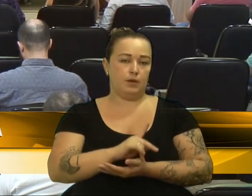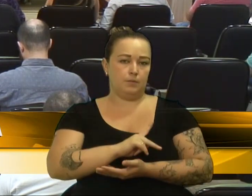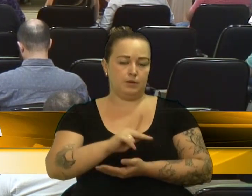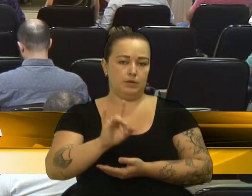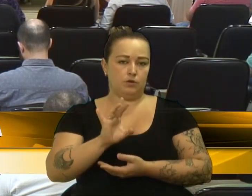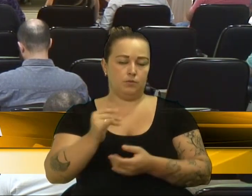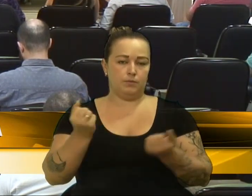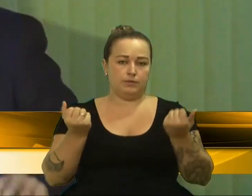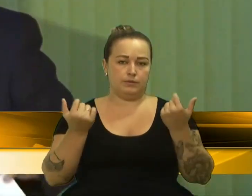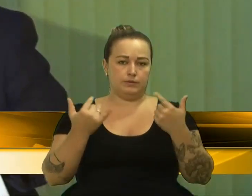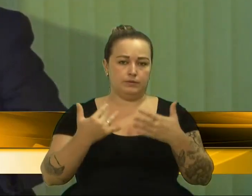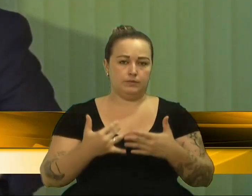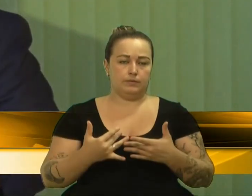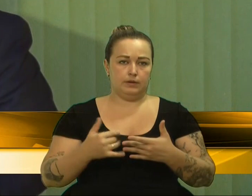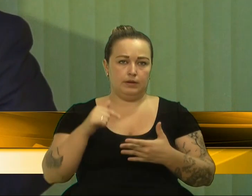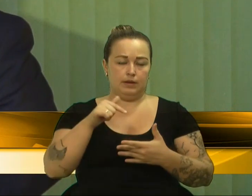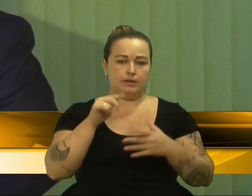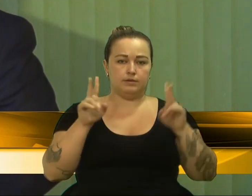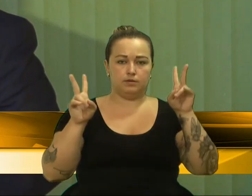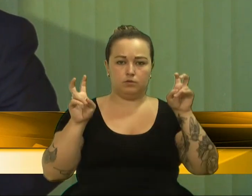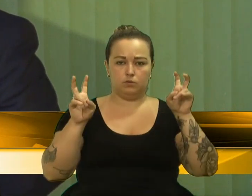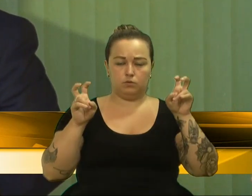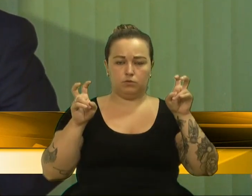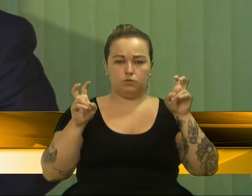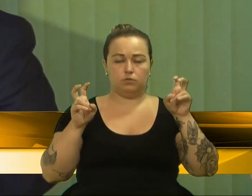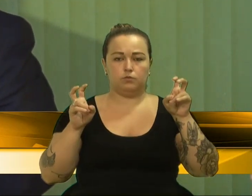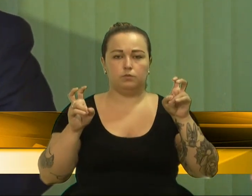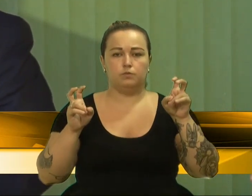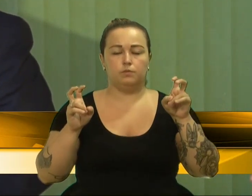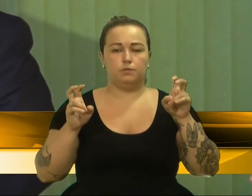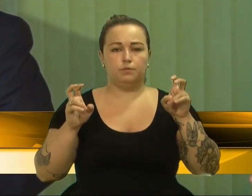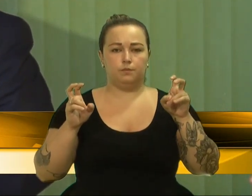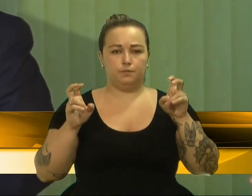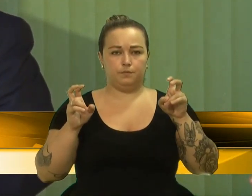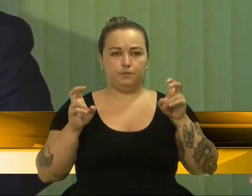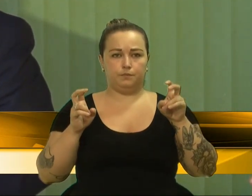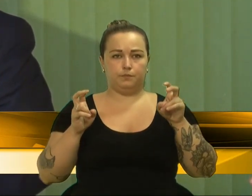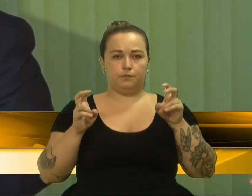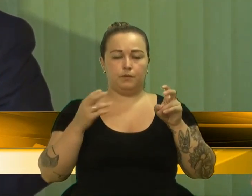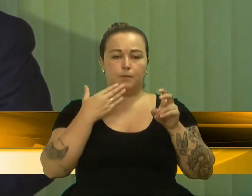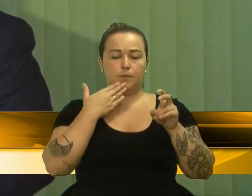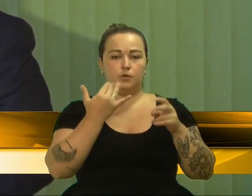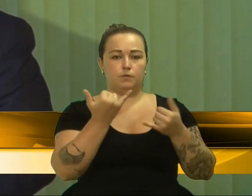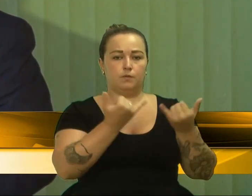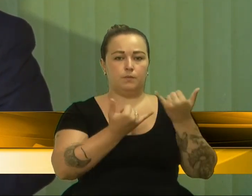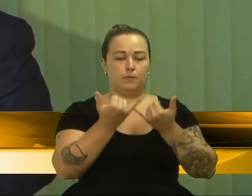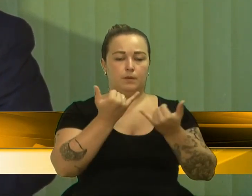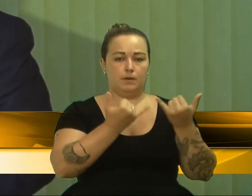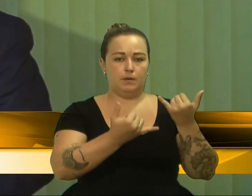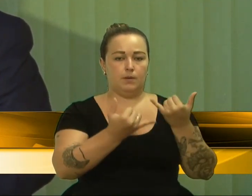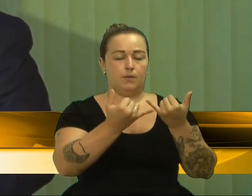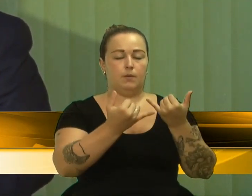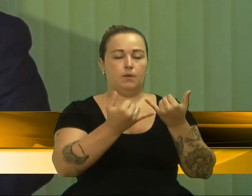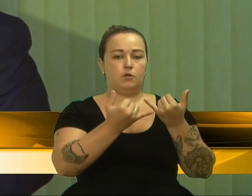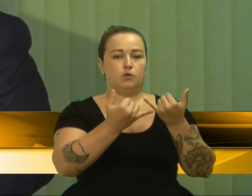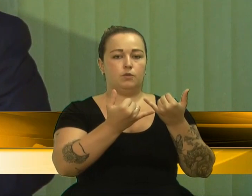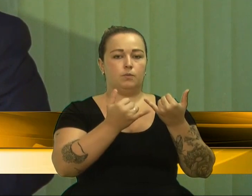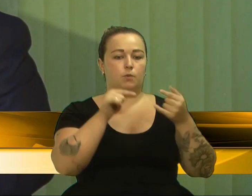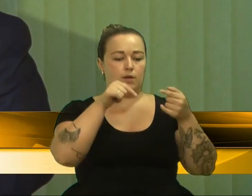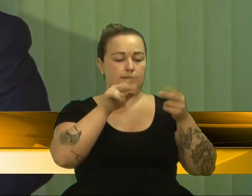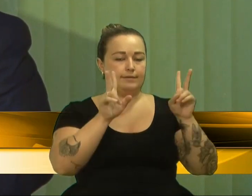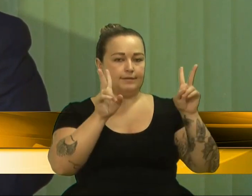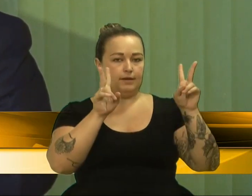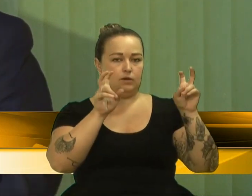justificar essas questões de encaminhamento para tratamento de estudantes com possíveis sistemas de